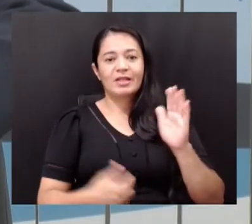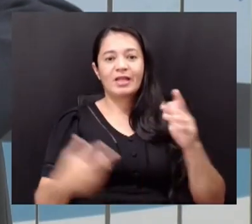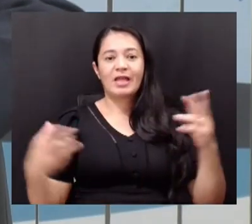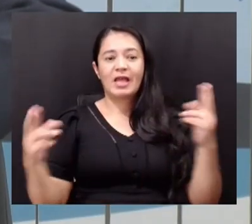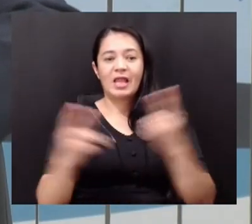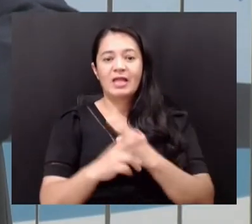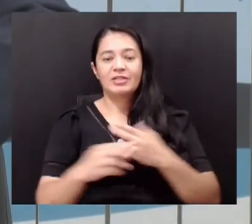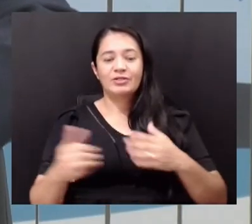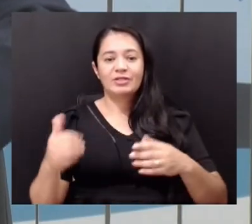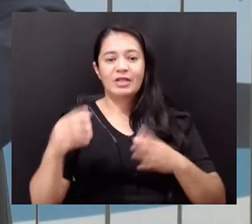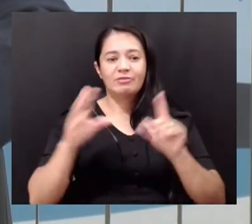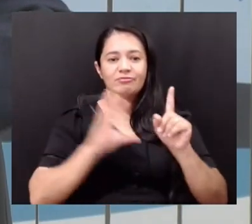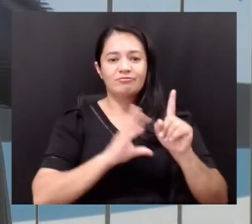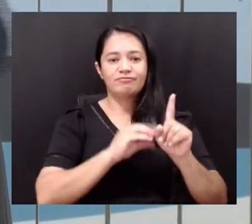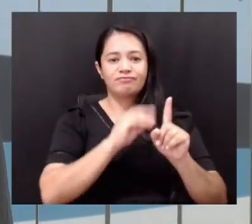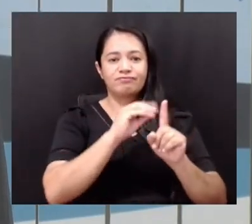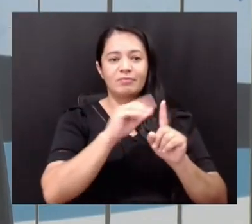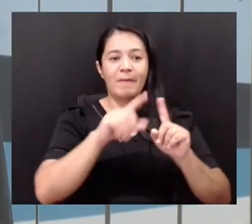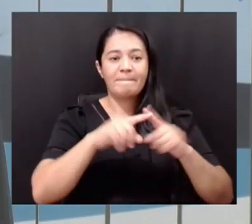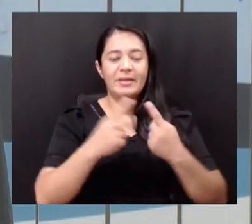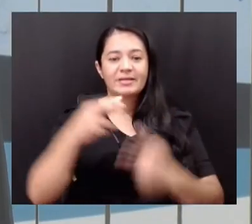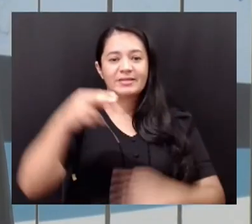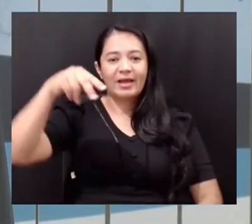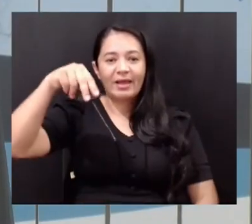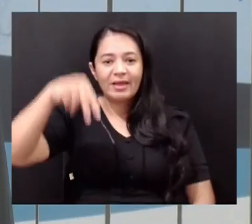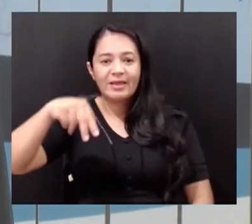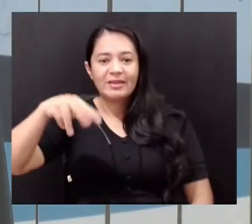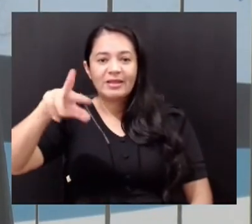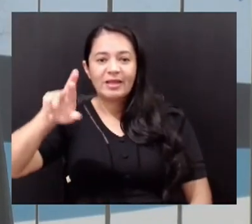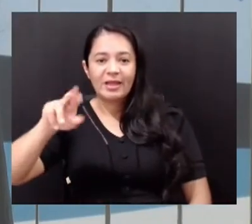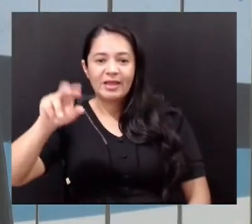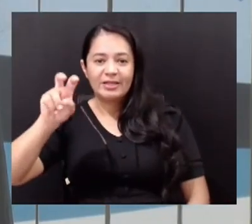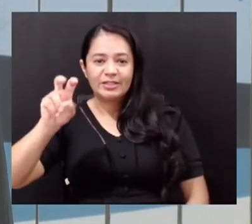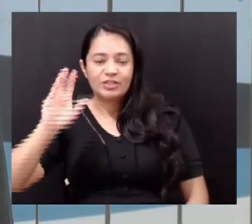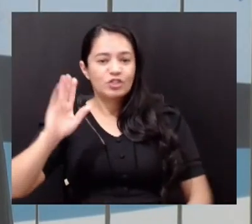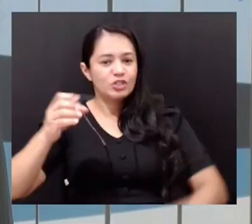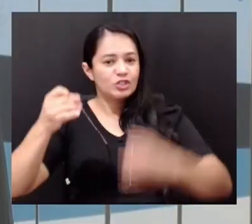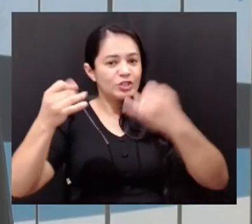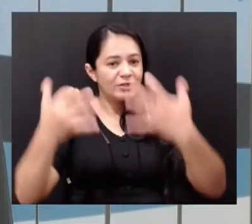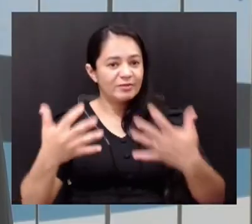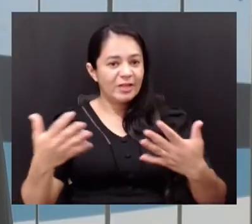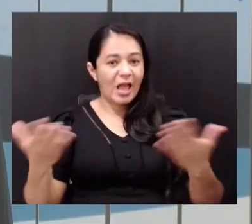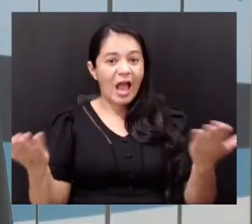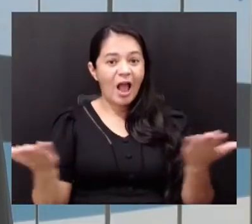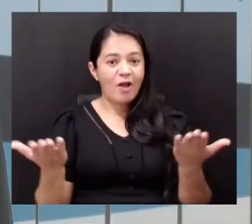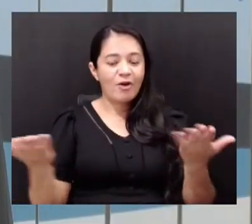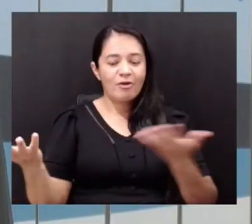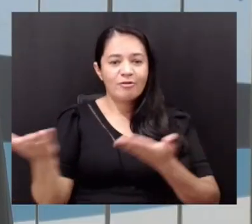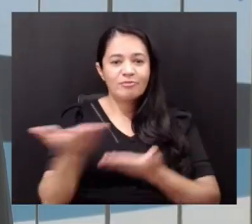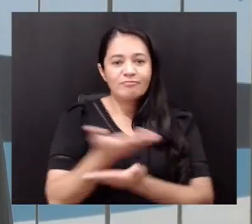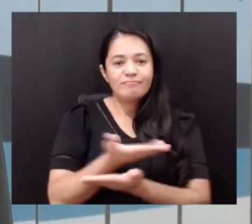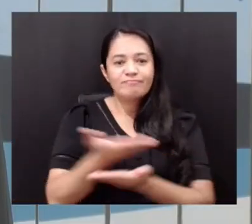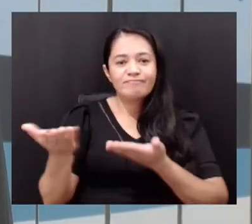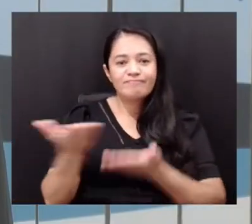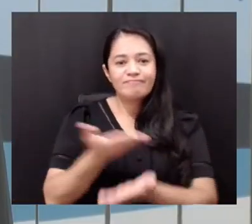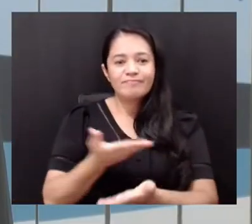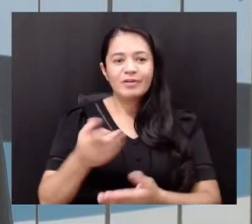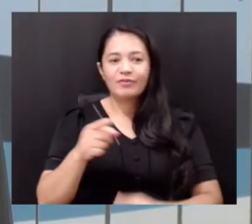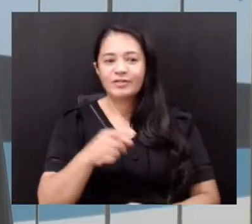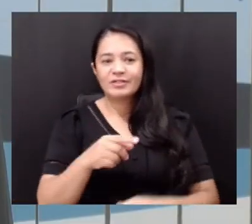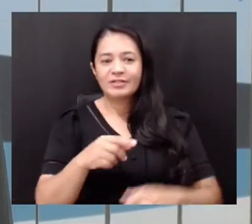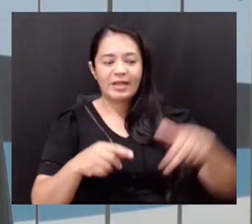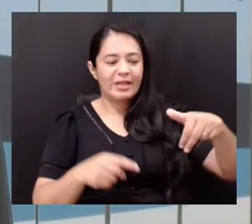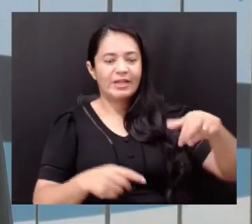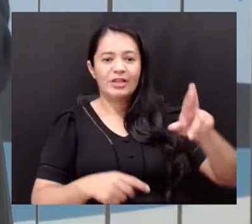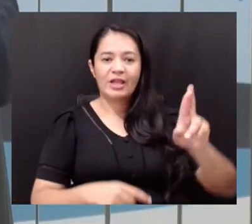NR5 já falava sobre assédio. E agora ela está conversando com a NR1. Então, você já está vendo, a NR1 Sim. já fala de